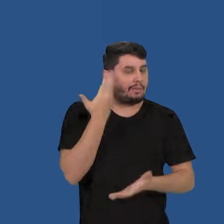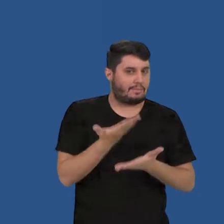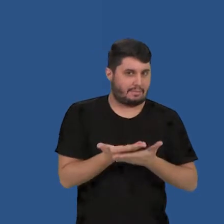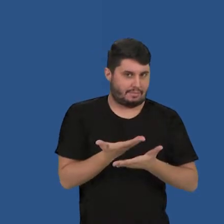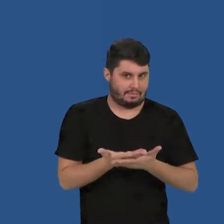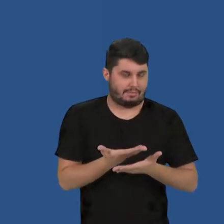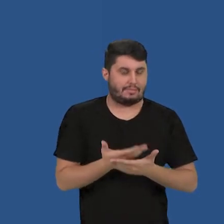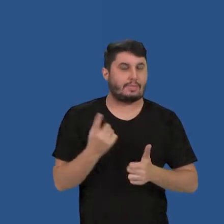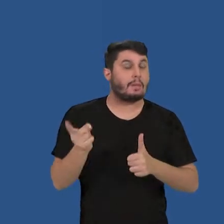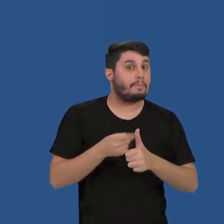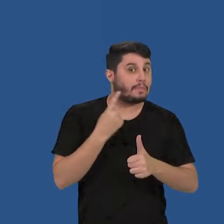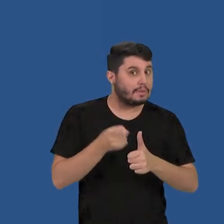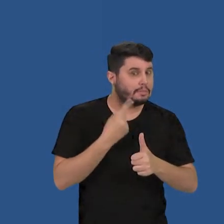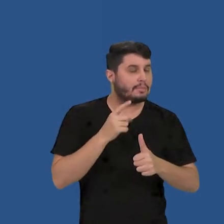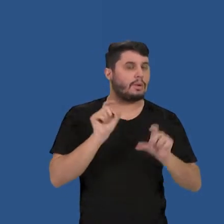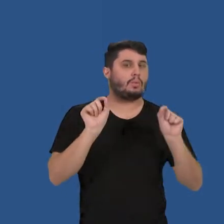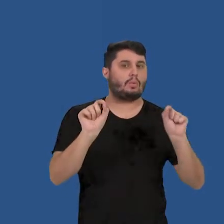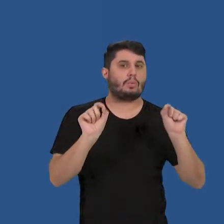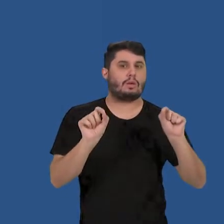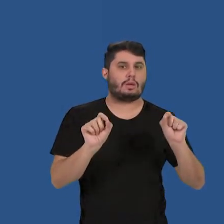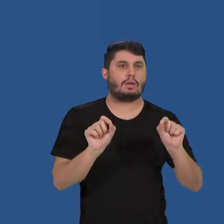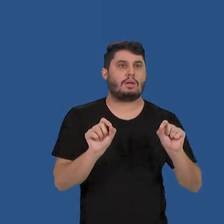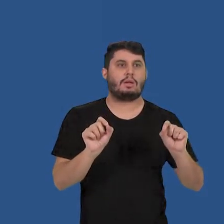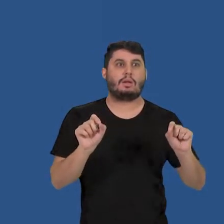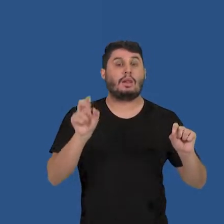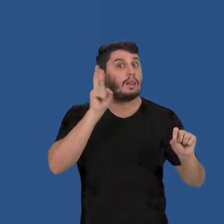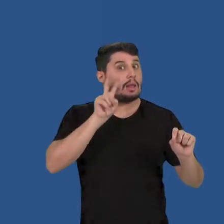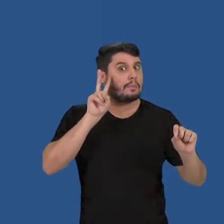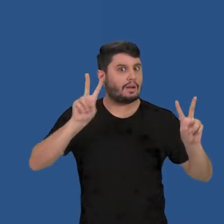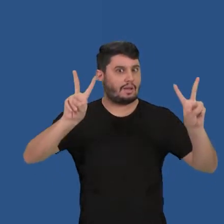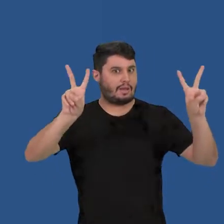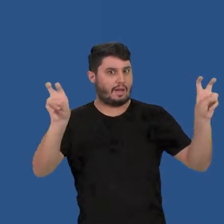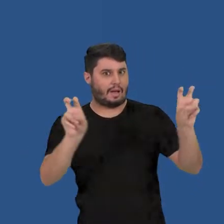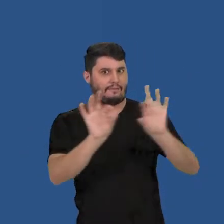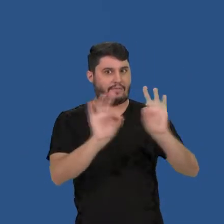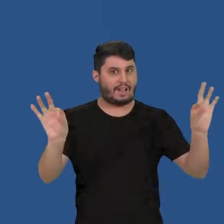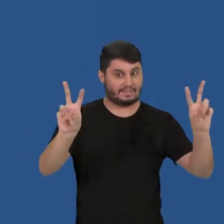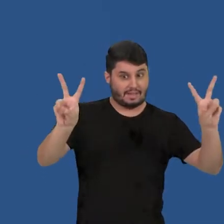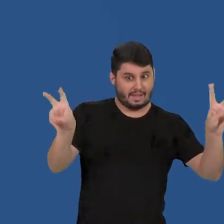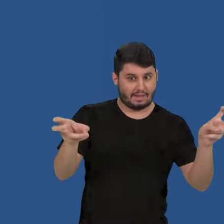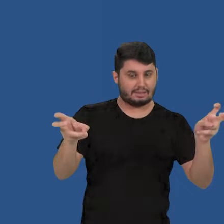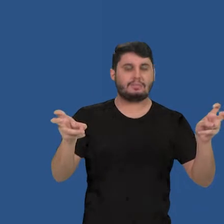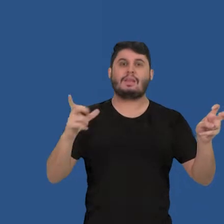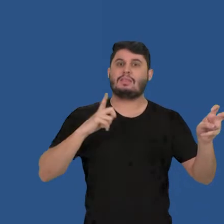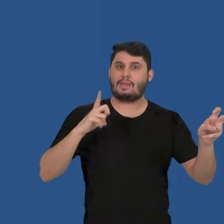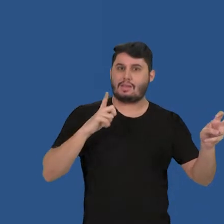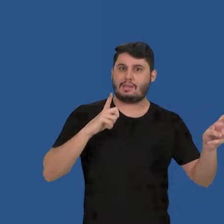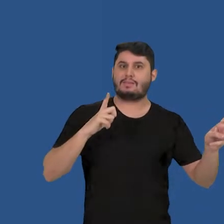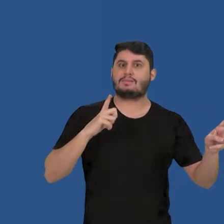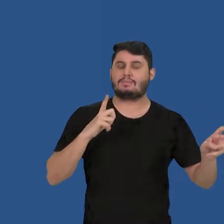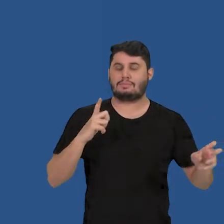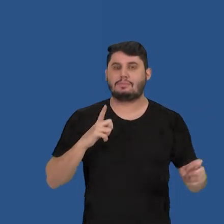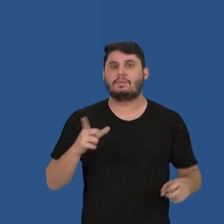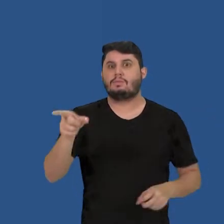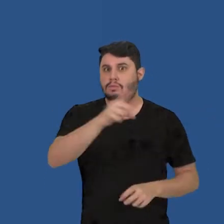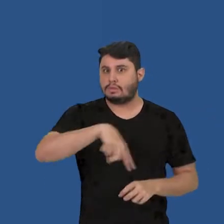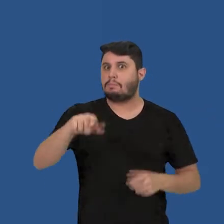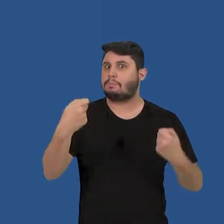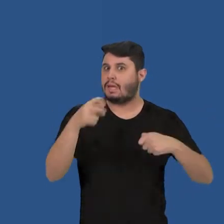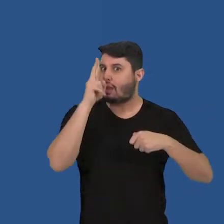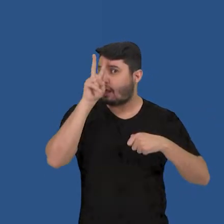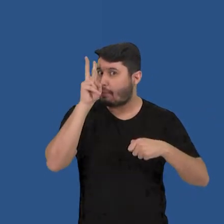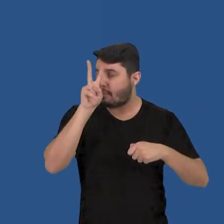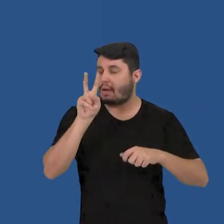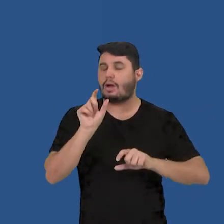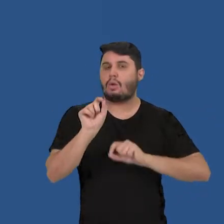aula. A primeira que eu quero alertar vocês é a questão das aspas, que a gente tem no começo e no fim da frase. Vocês vão lembrar disso, ou das frases,